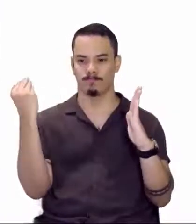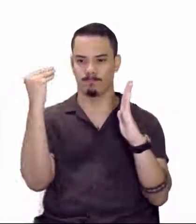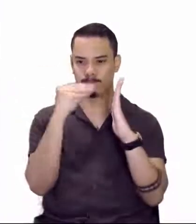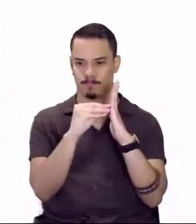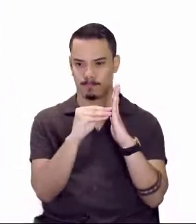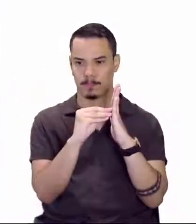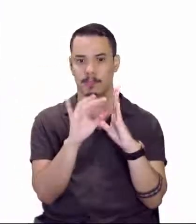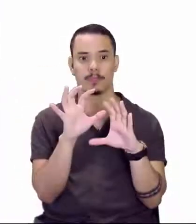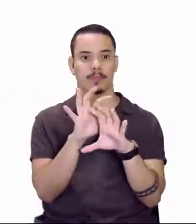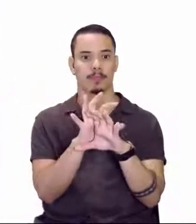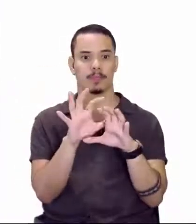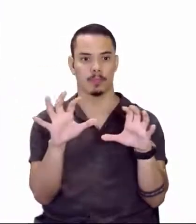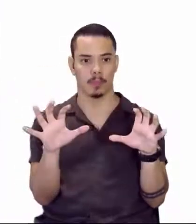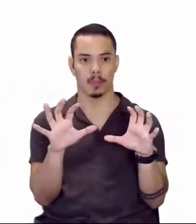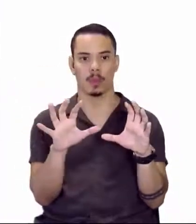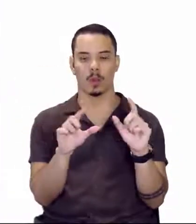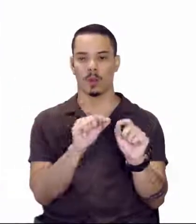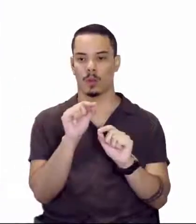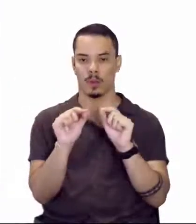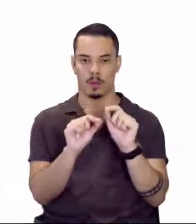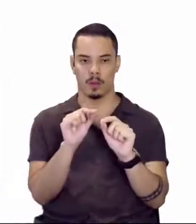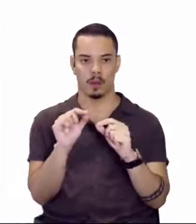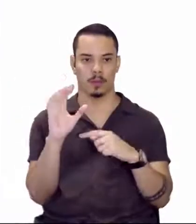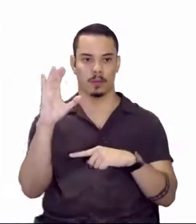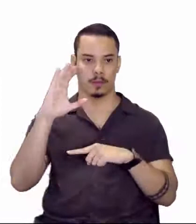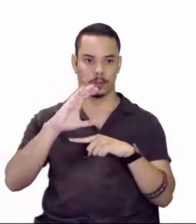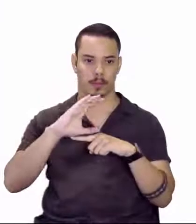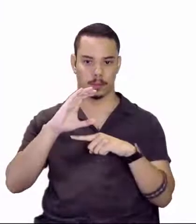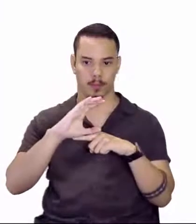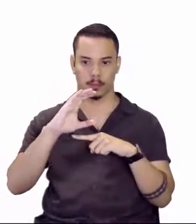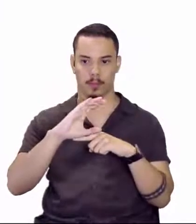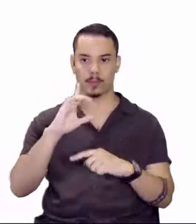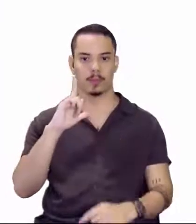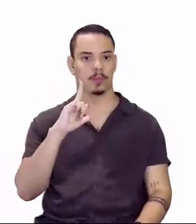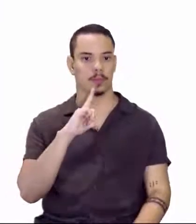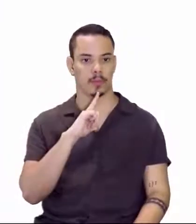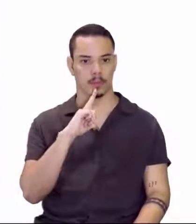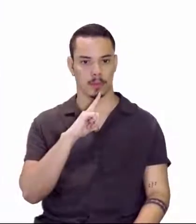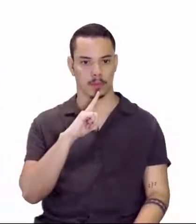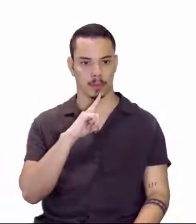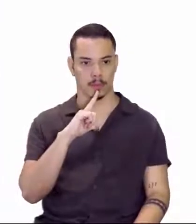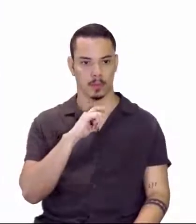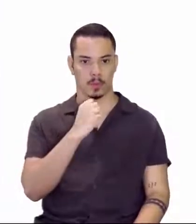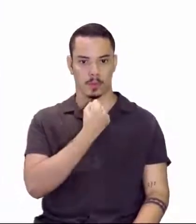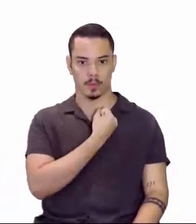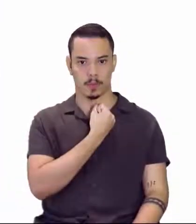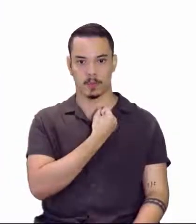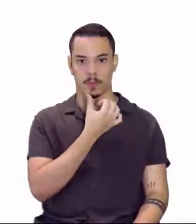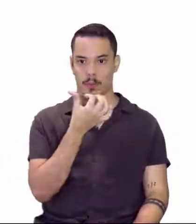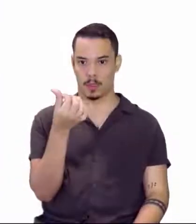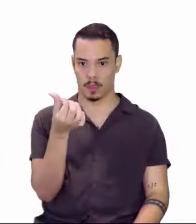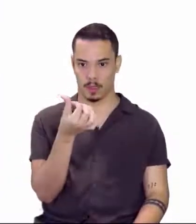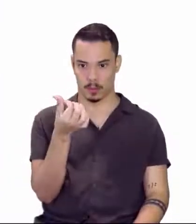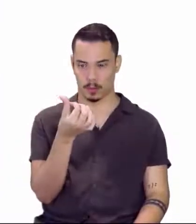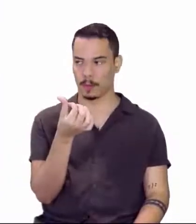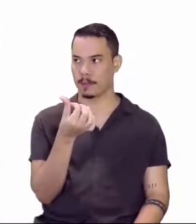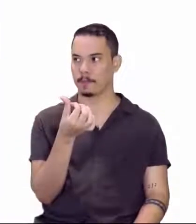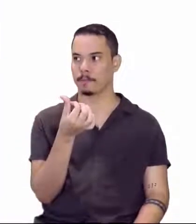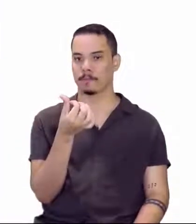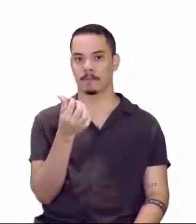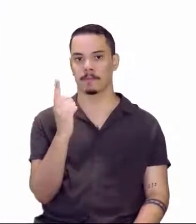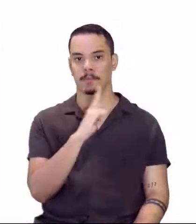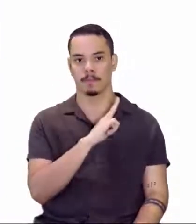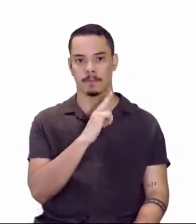Sendo assim, vejamos, o carbono, ele tem número atômico 6. Ele tem 6